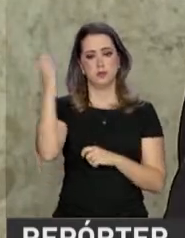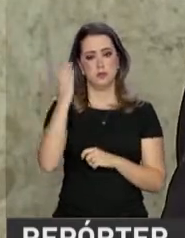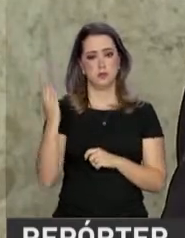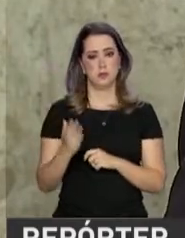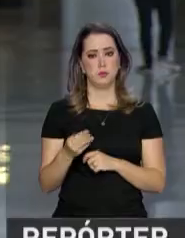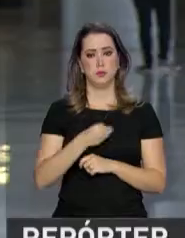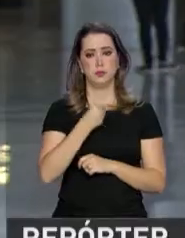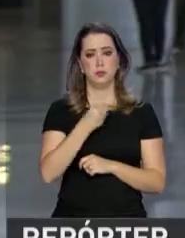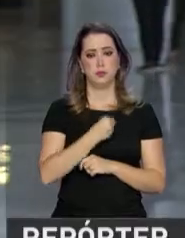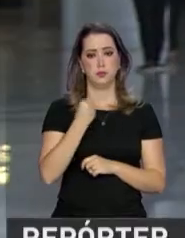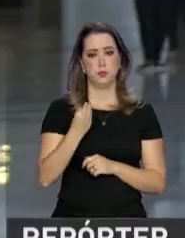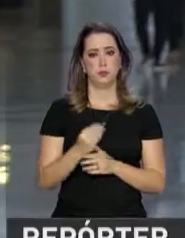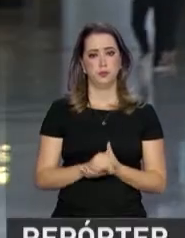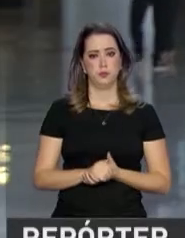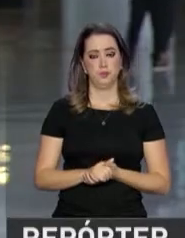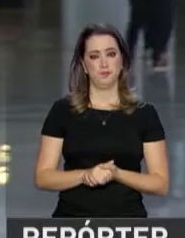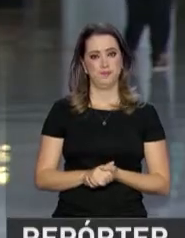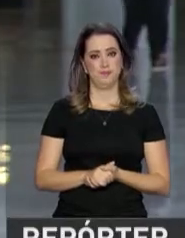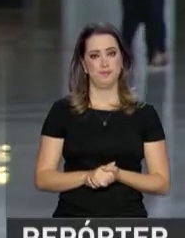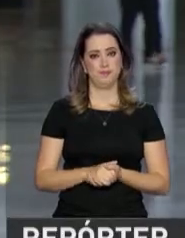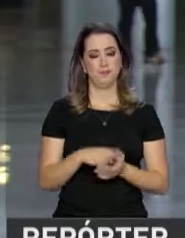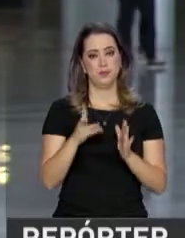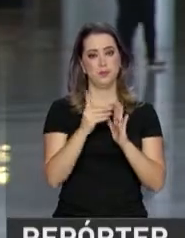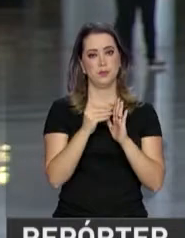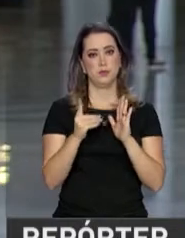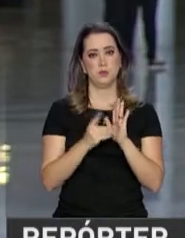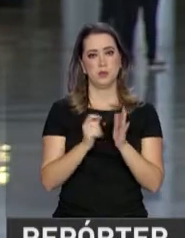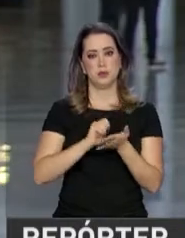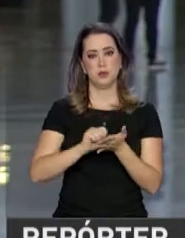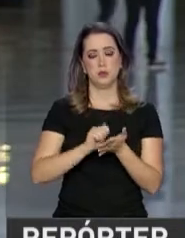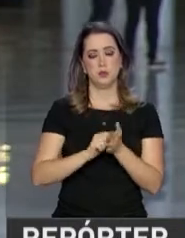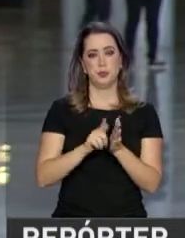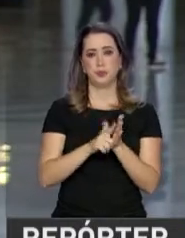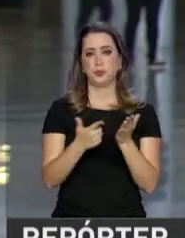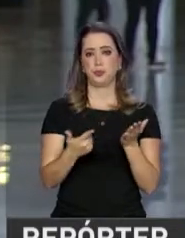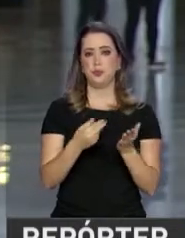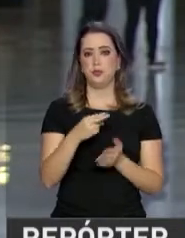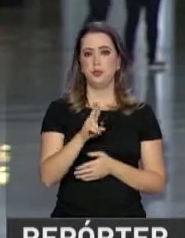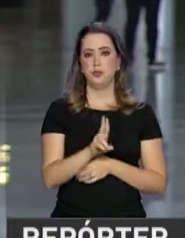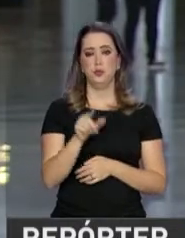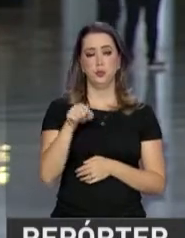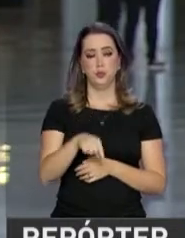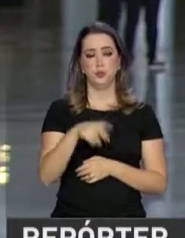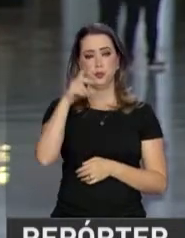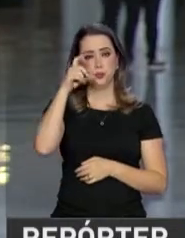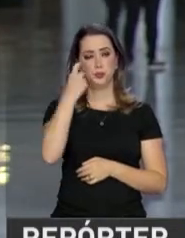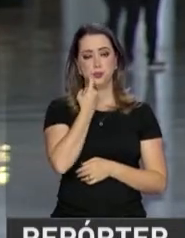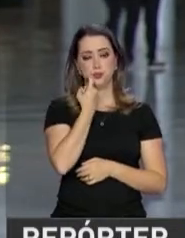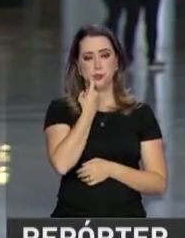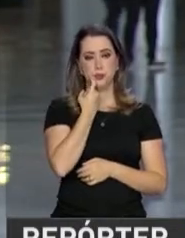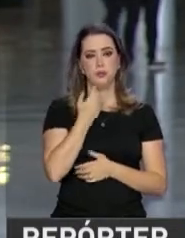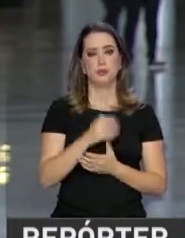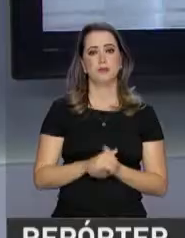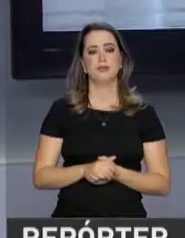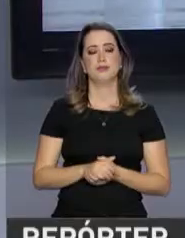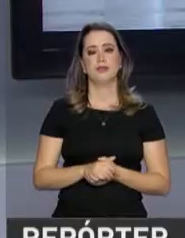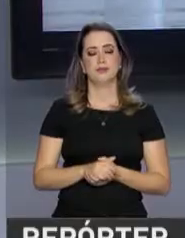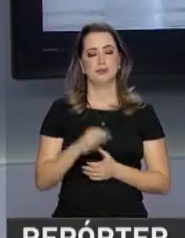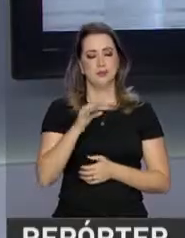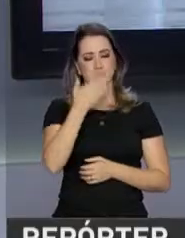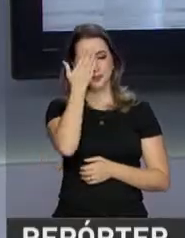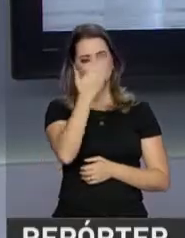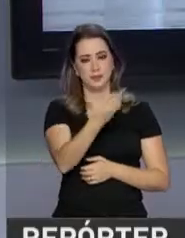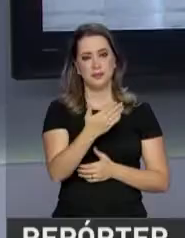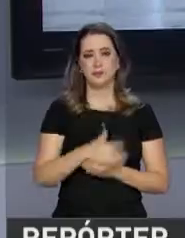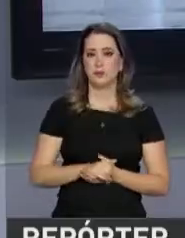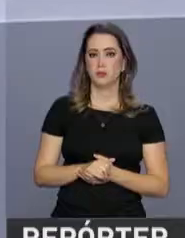vivenciando o decreto assinado será publicado no diário oficial da união nesta sexta feira o voto com você ana gabriela obrigado e bom